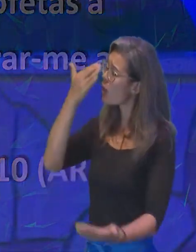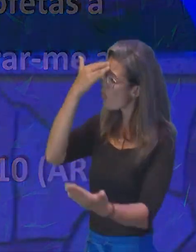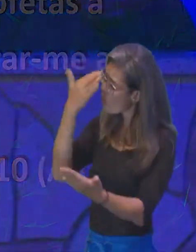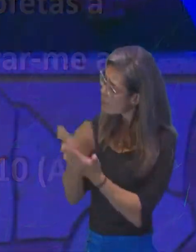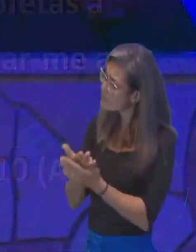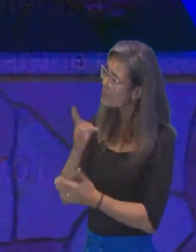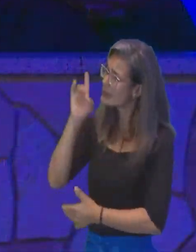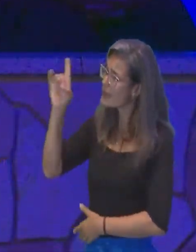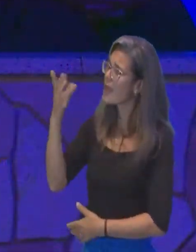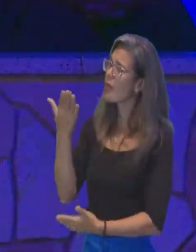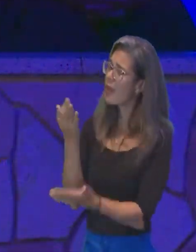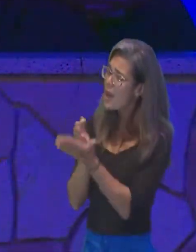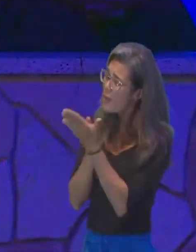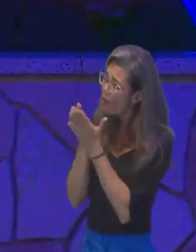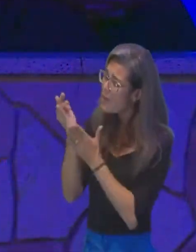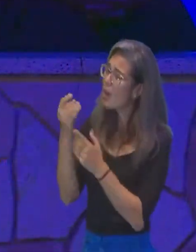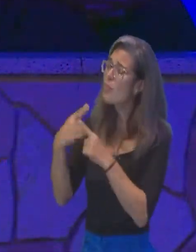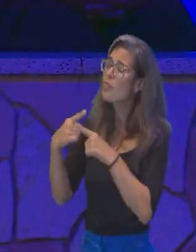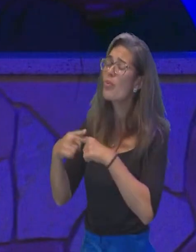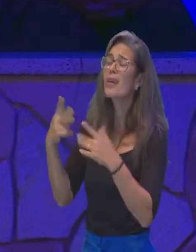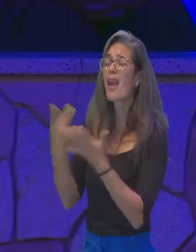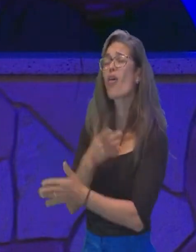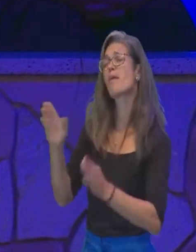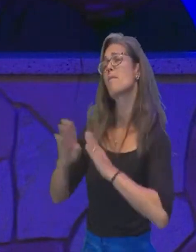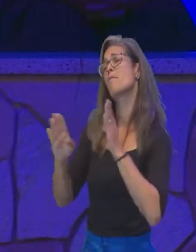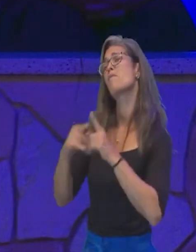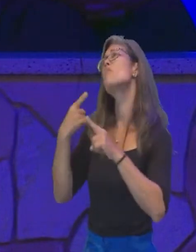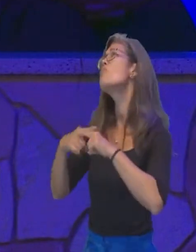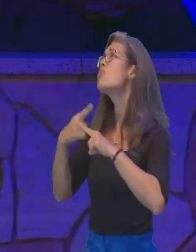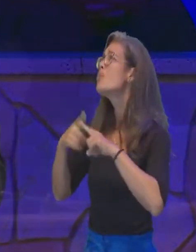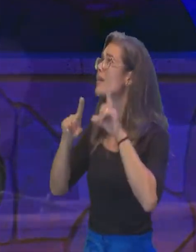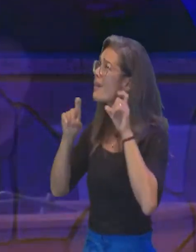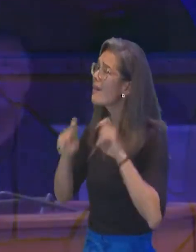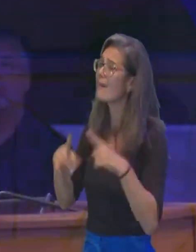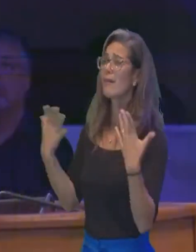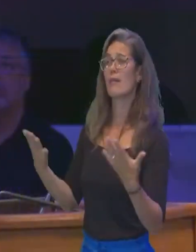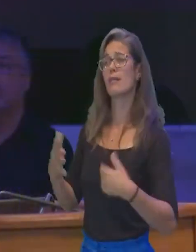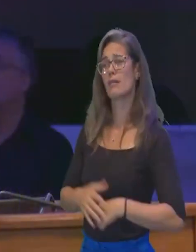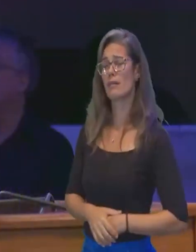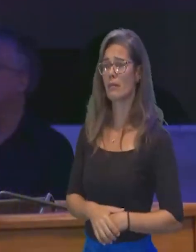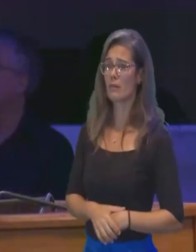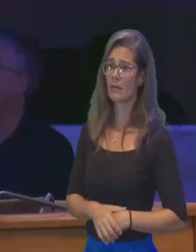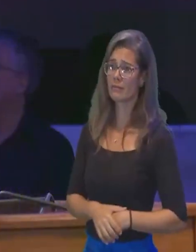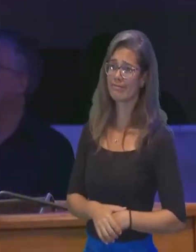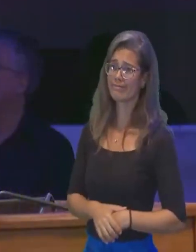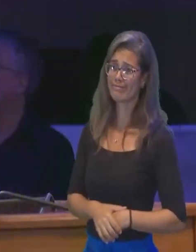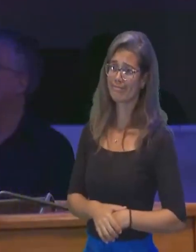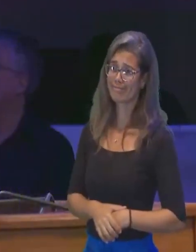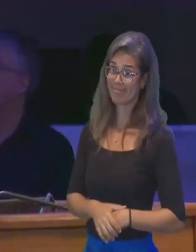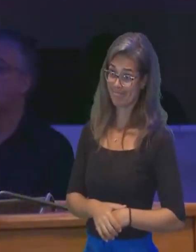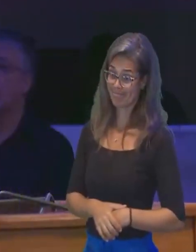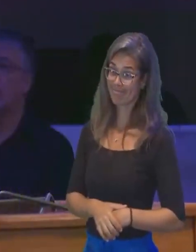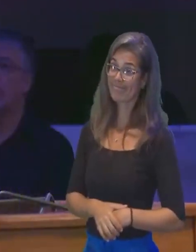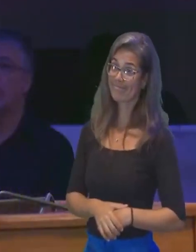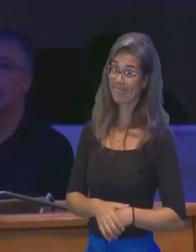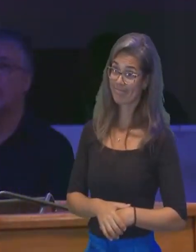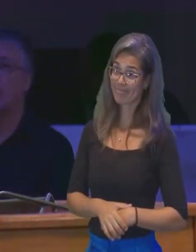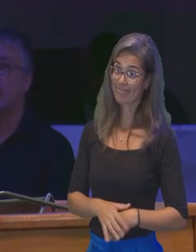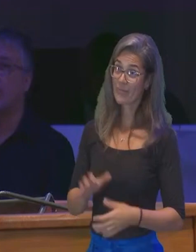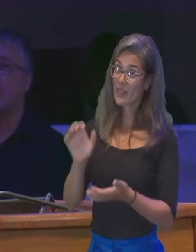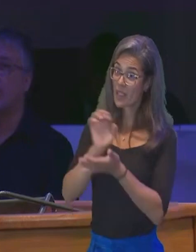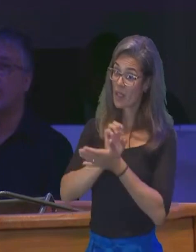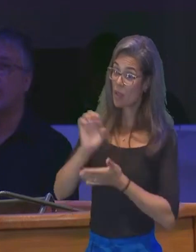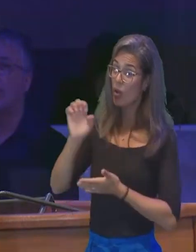ser um crente fiel, por que eu estou sendo atormentado desta forma, Senhor? O profeta inicia, querido,